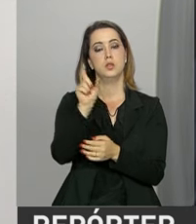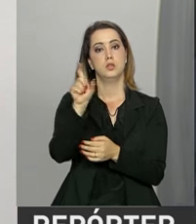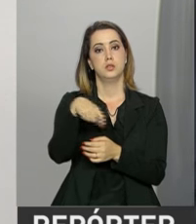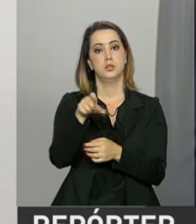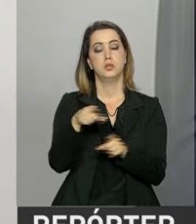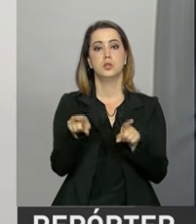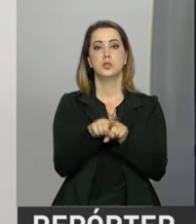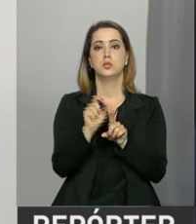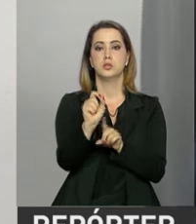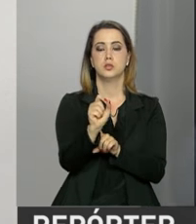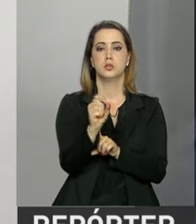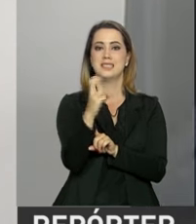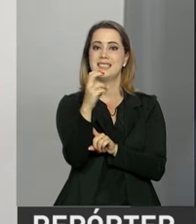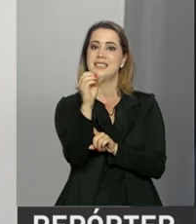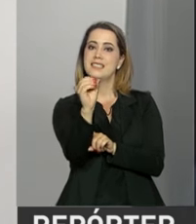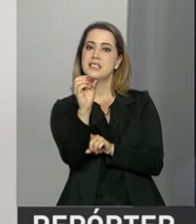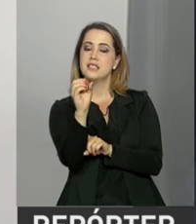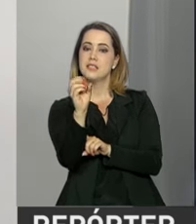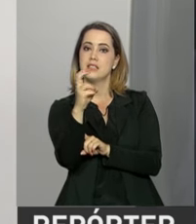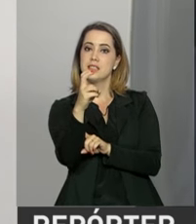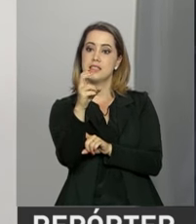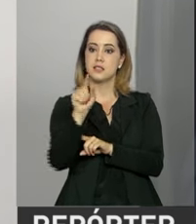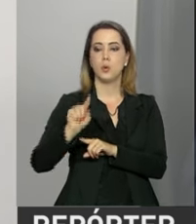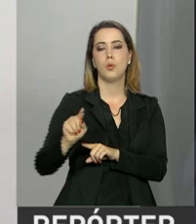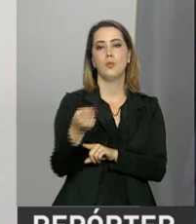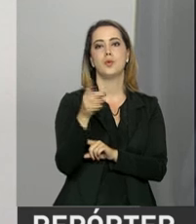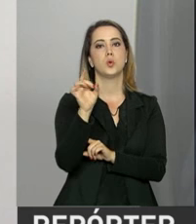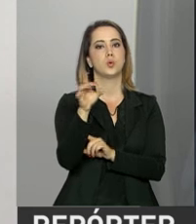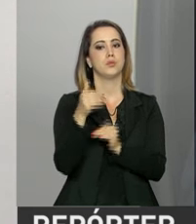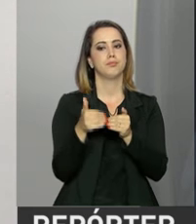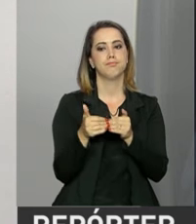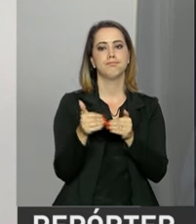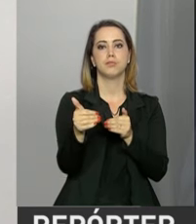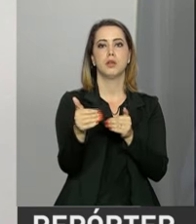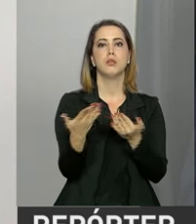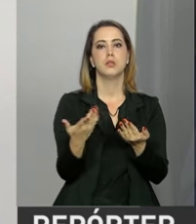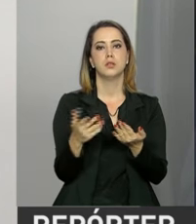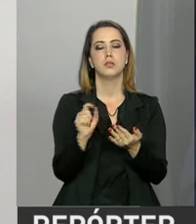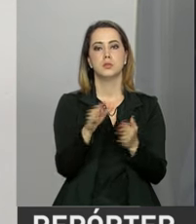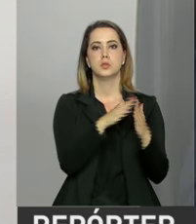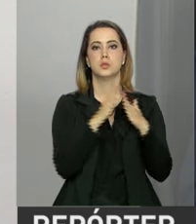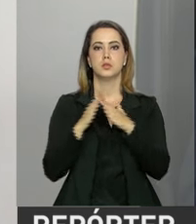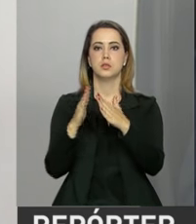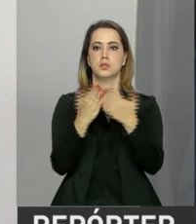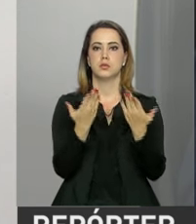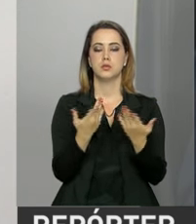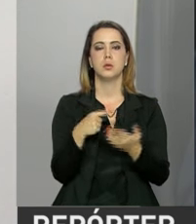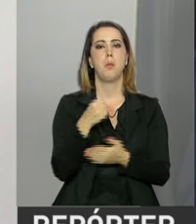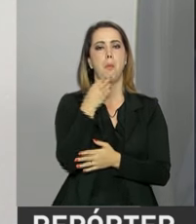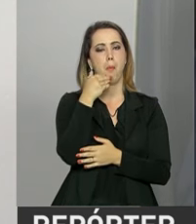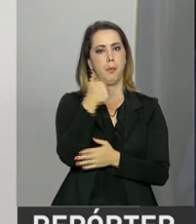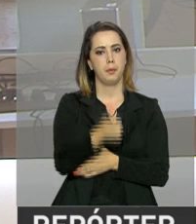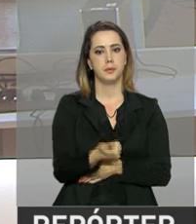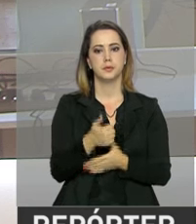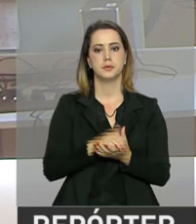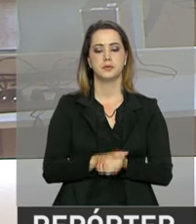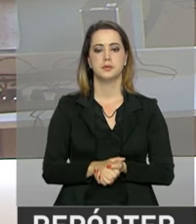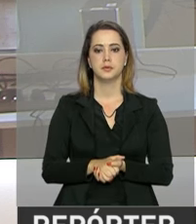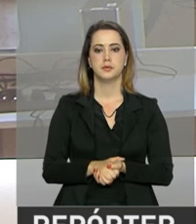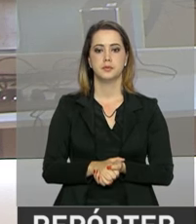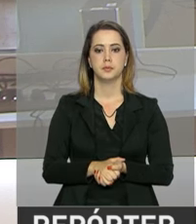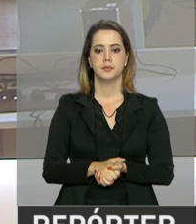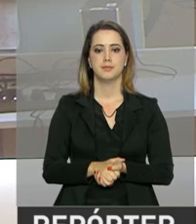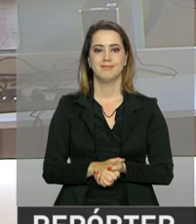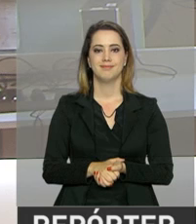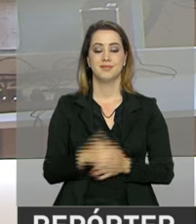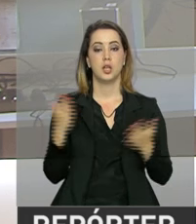formiguinha porque R 5000 É apenas para ampliar melhorar um pouco a residência das pessoas Então eu acho que vem muito positivo